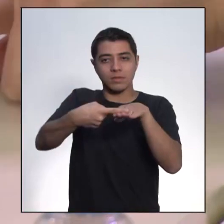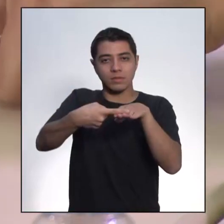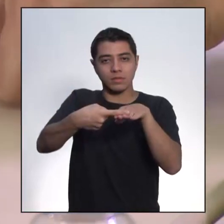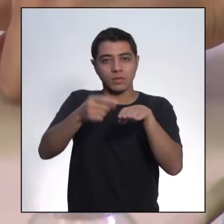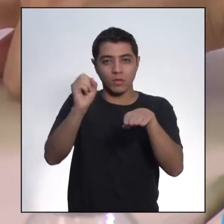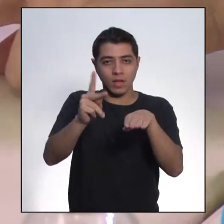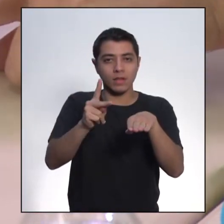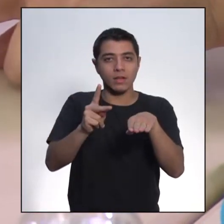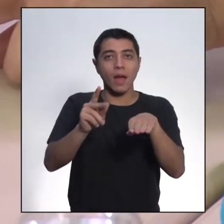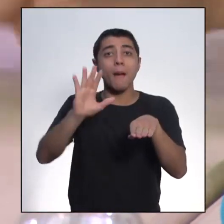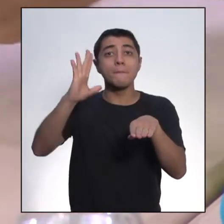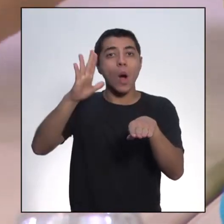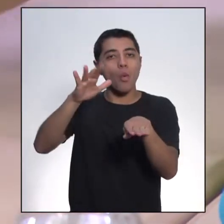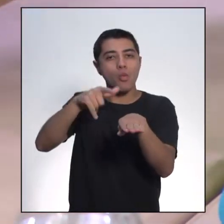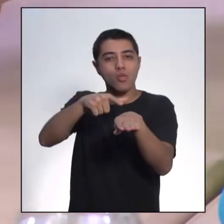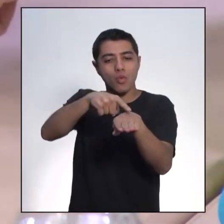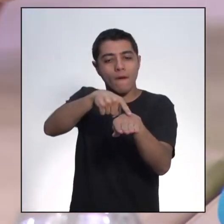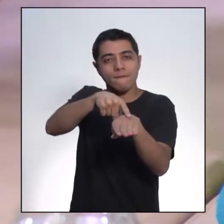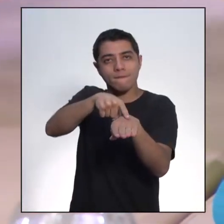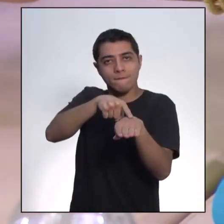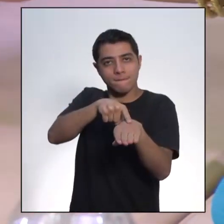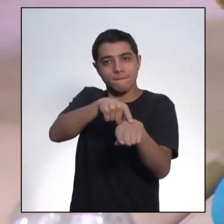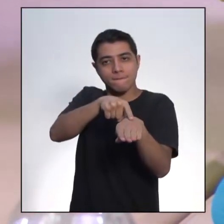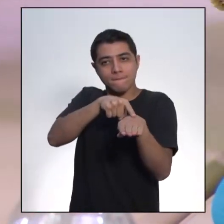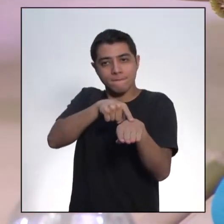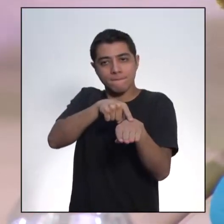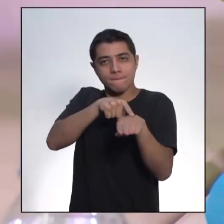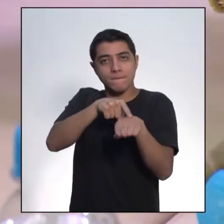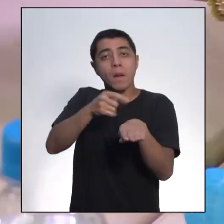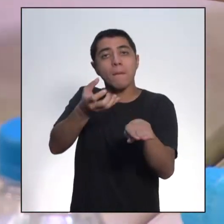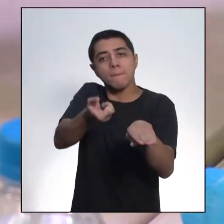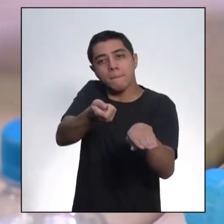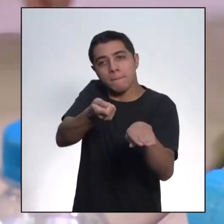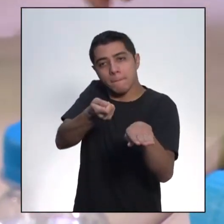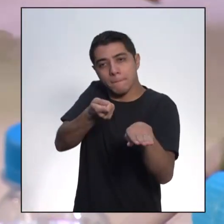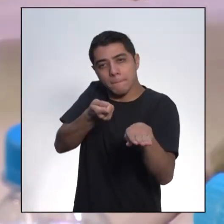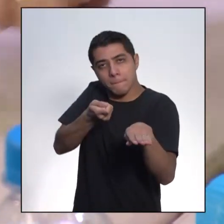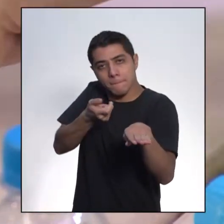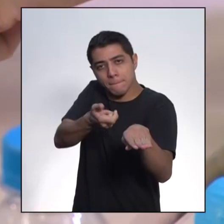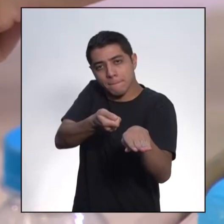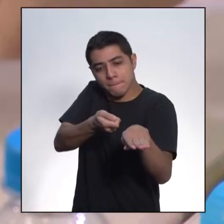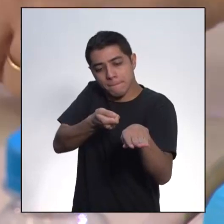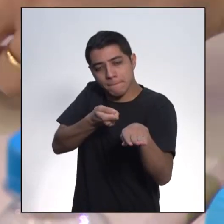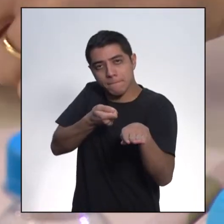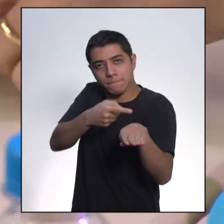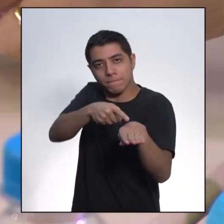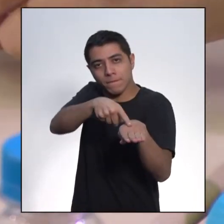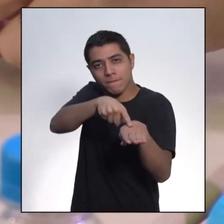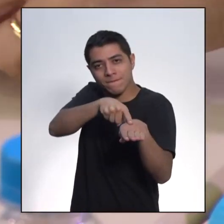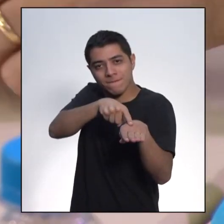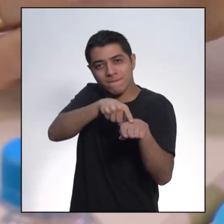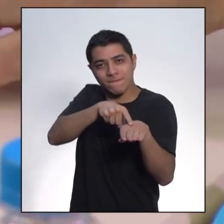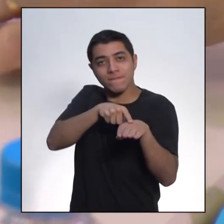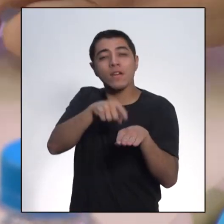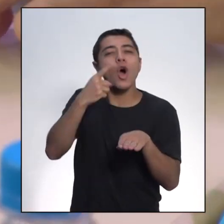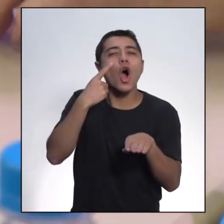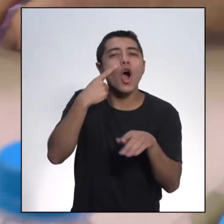mãozinha aqui, ó, tá vendo que ele está girando? O elástico, não sei se você vai conseguir ver, o elástico está esticando conforme ele